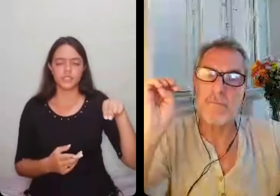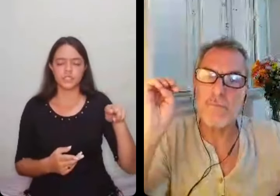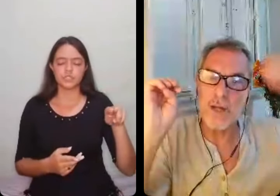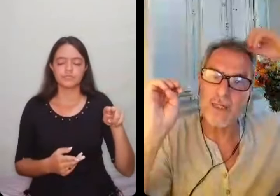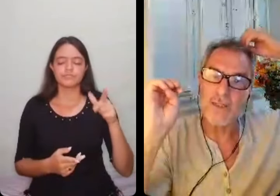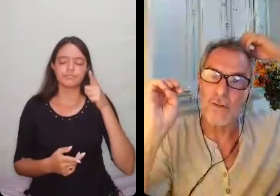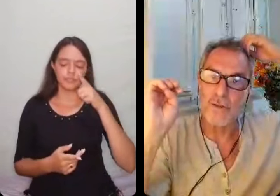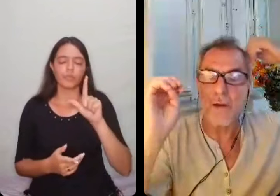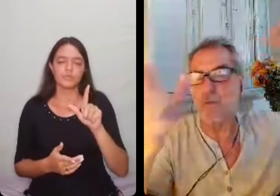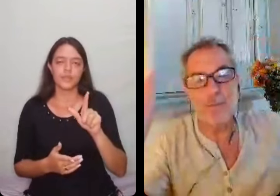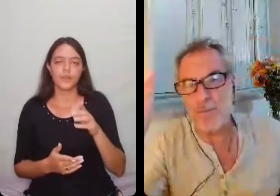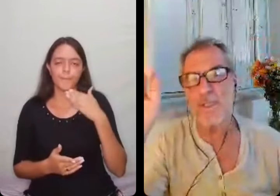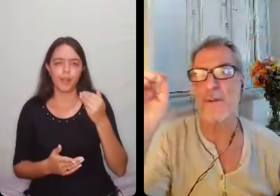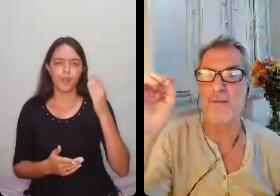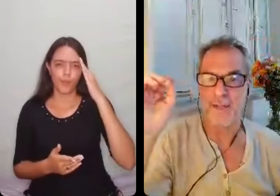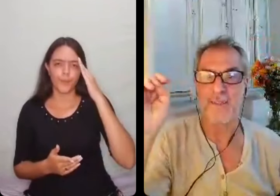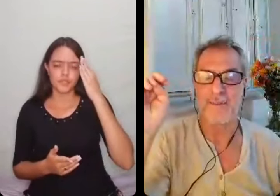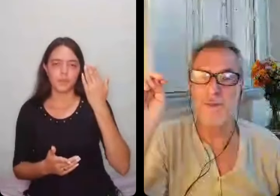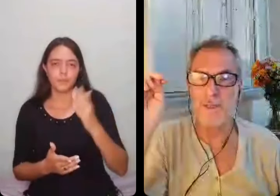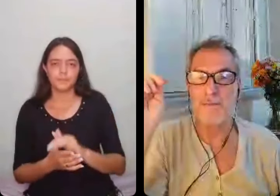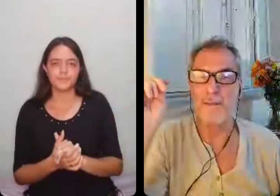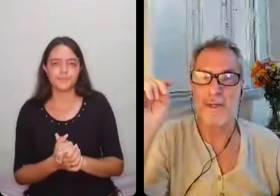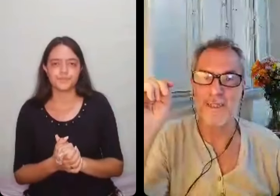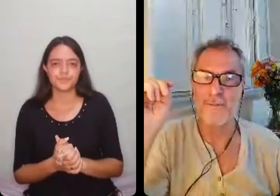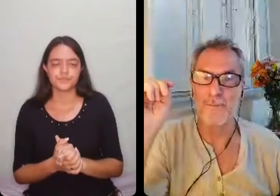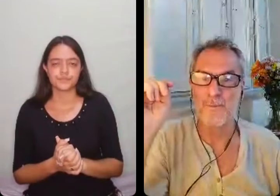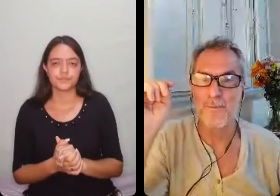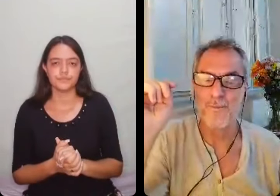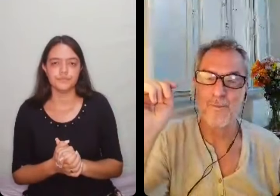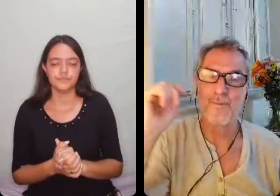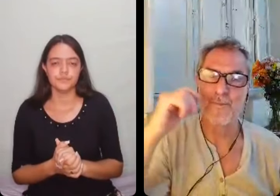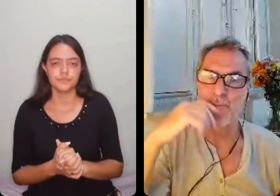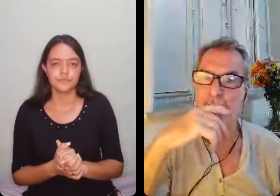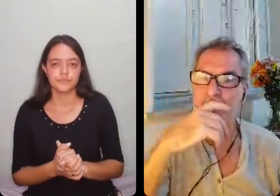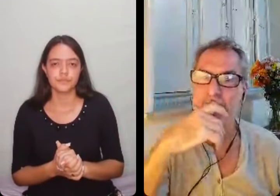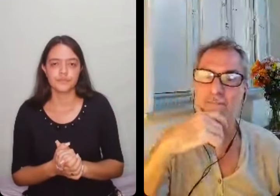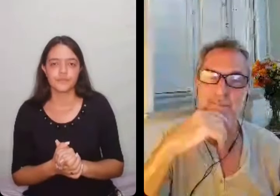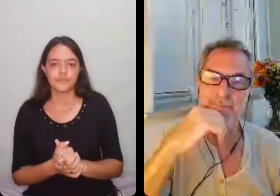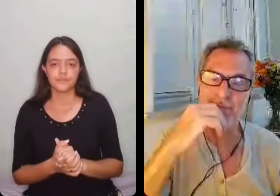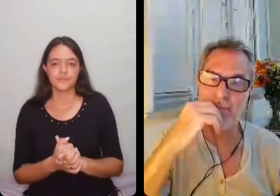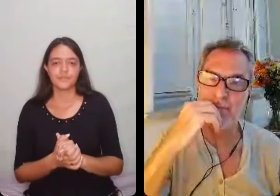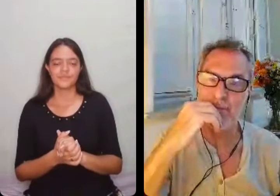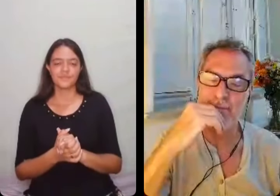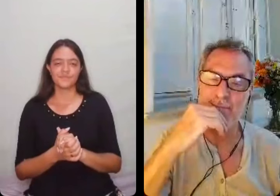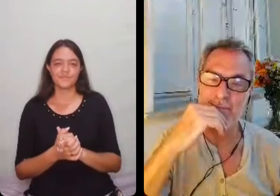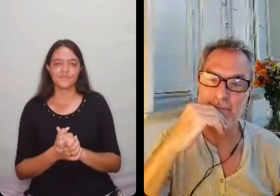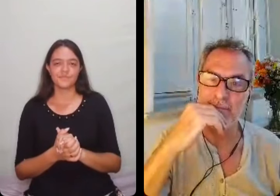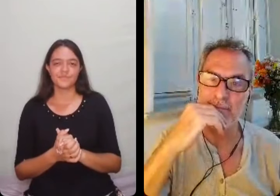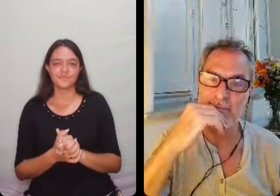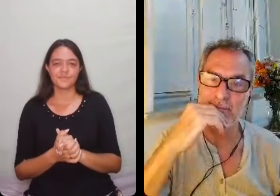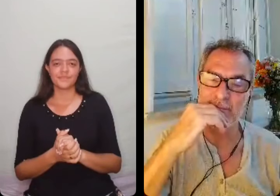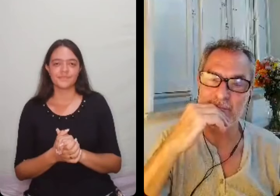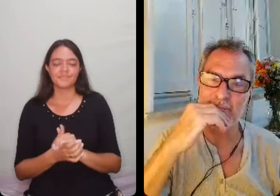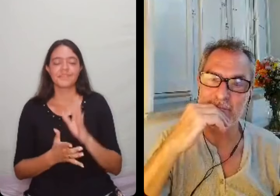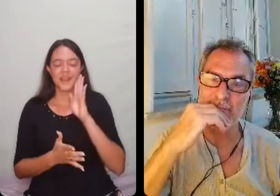linda solução. Mas vocês vão ver. Vocês vão ver isso. Legal. Bacana. Gente,